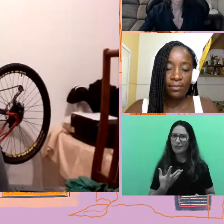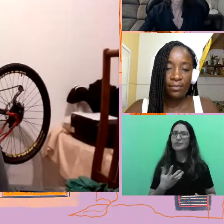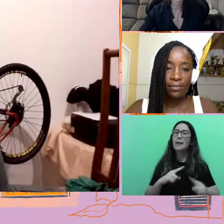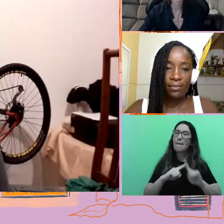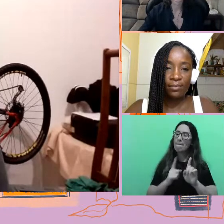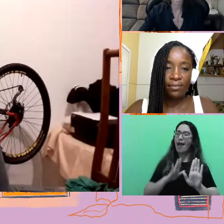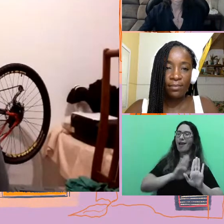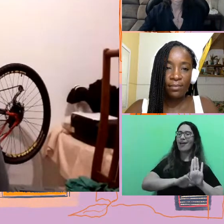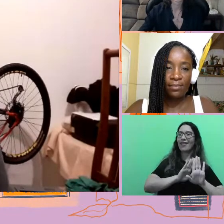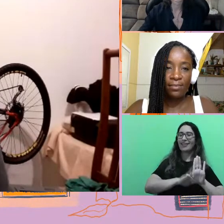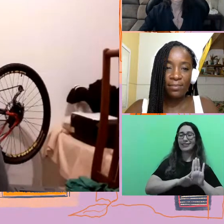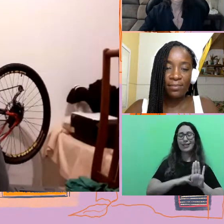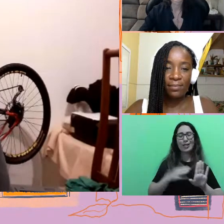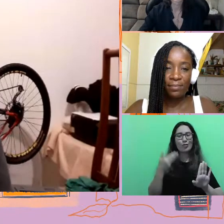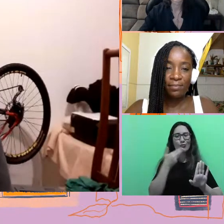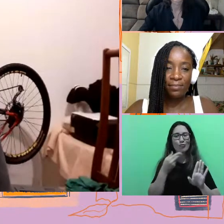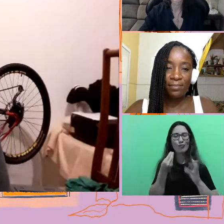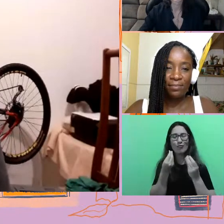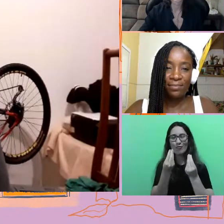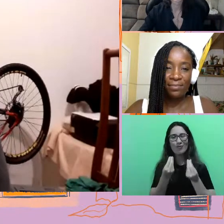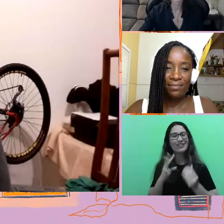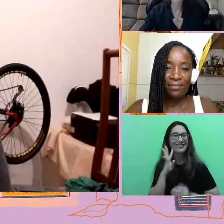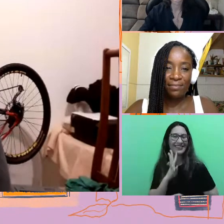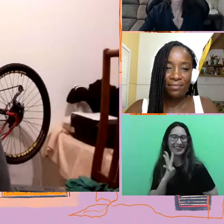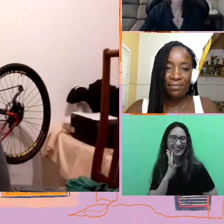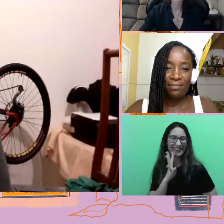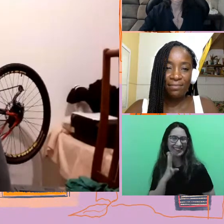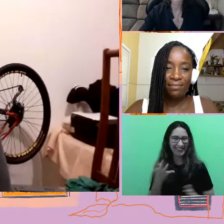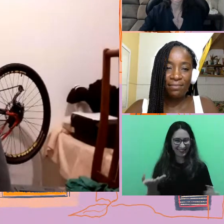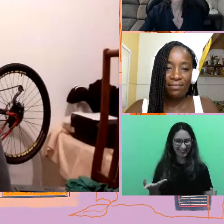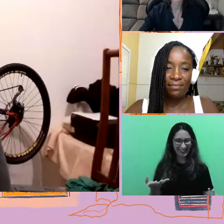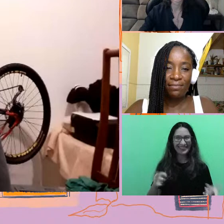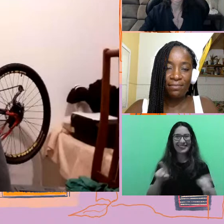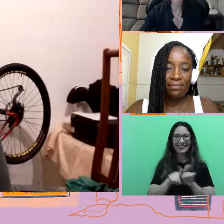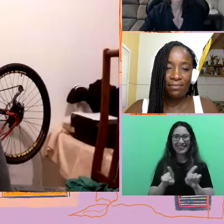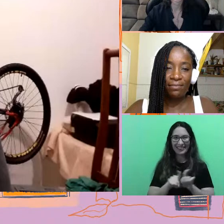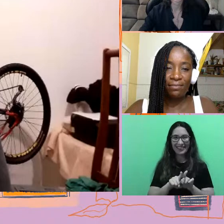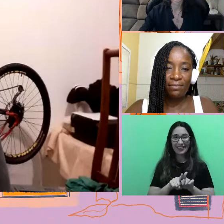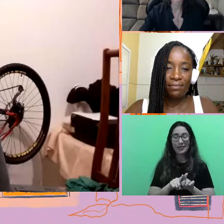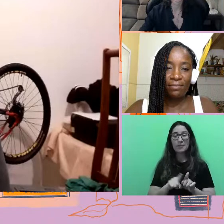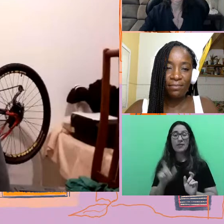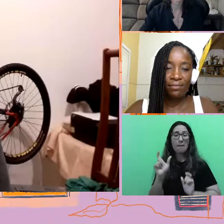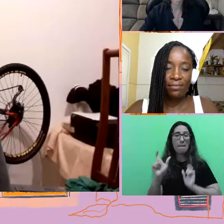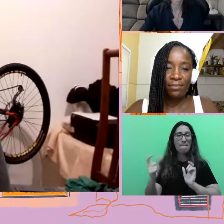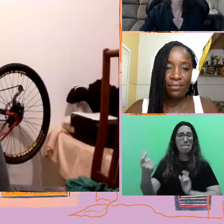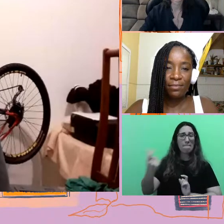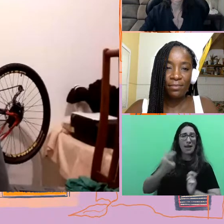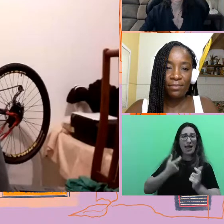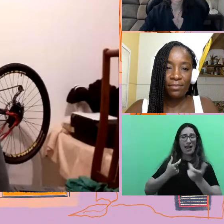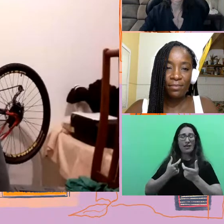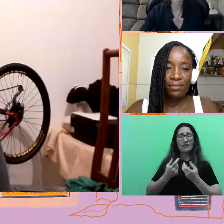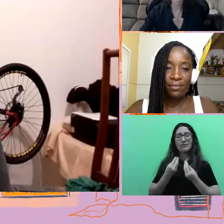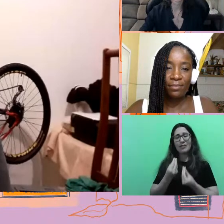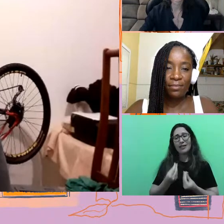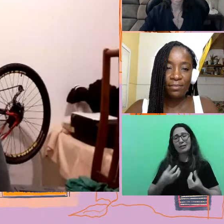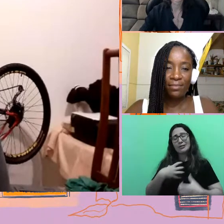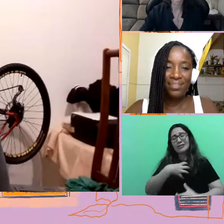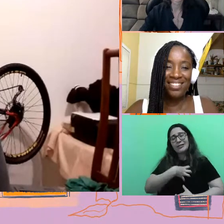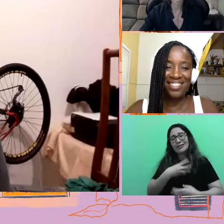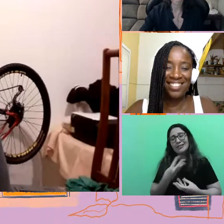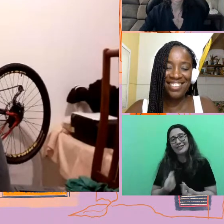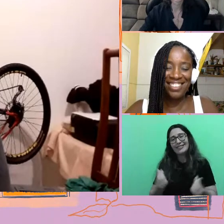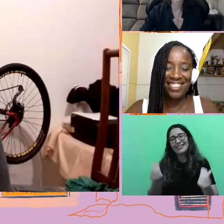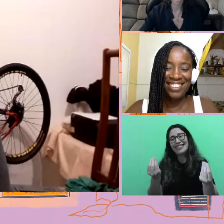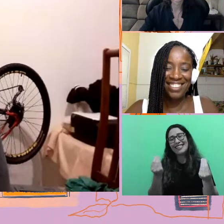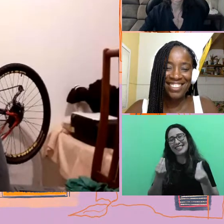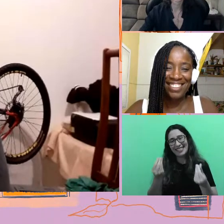mas eu sou um doce por dentro. Né? E qualquer palavrinha, às vezes, me faz derreter. Né? Muito